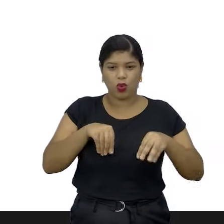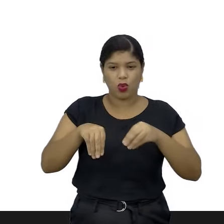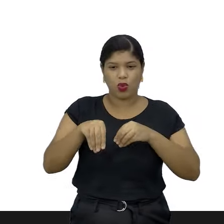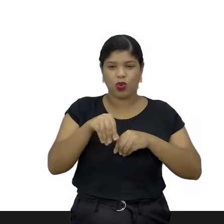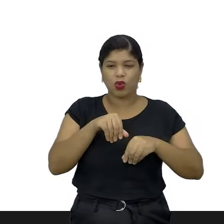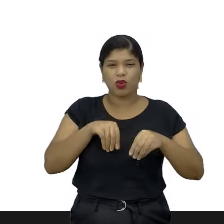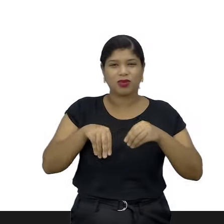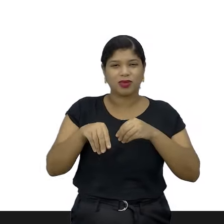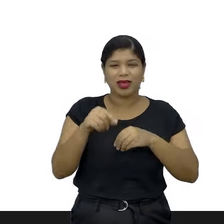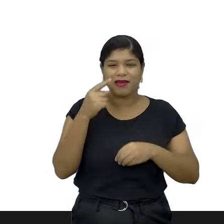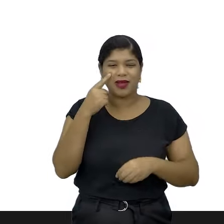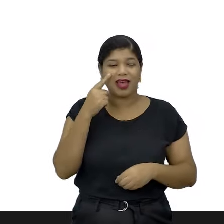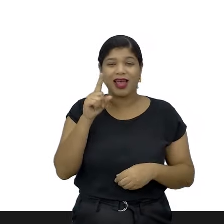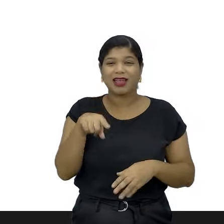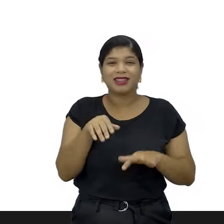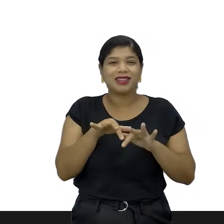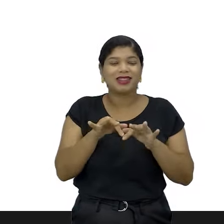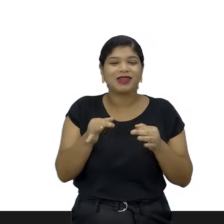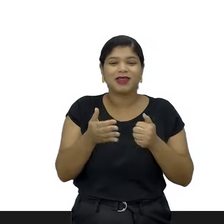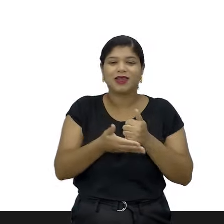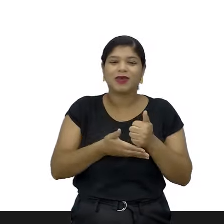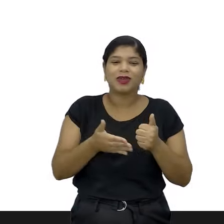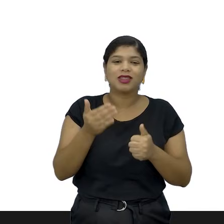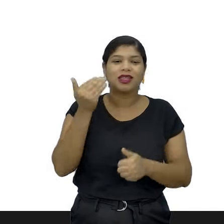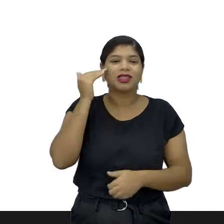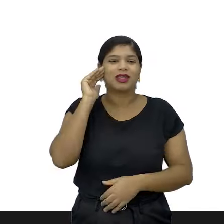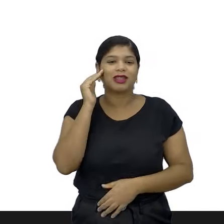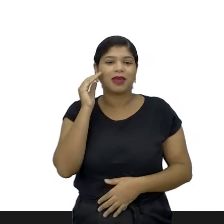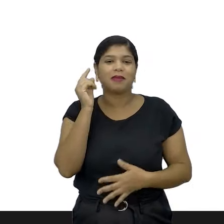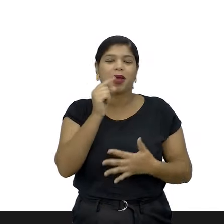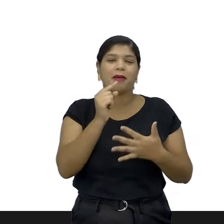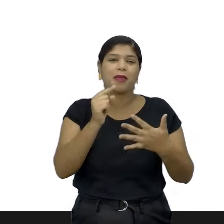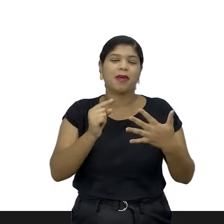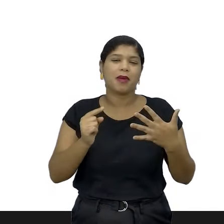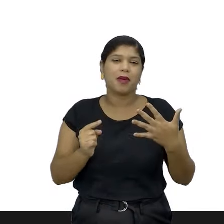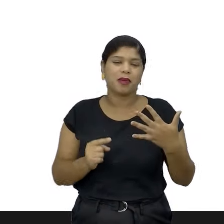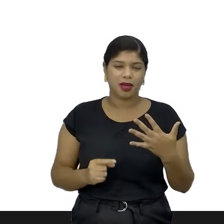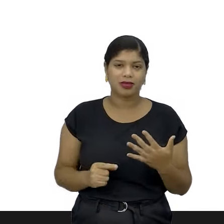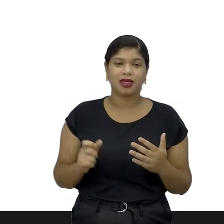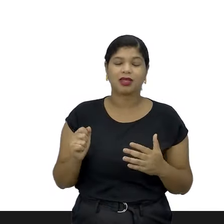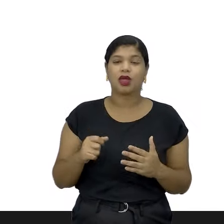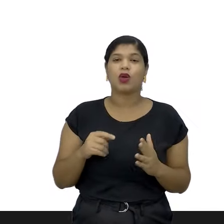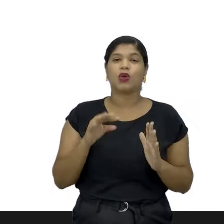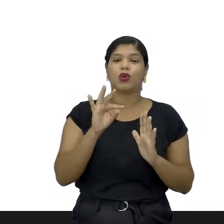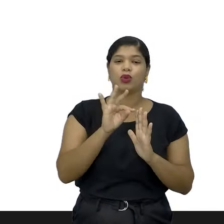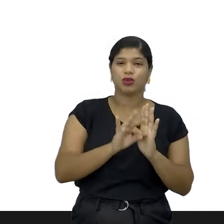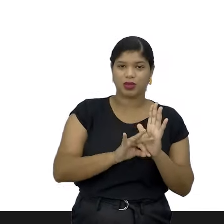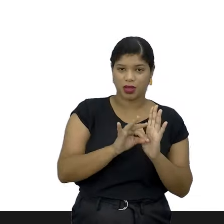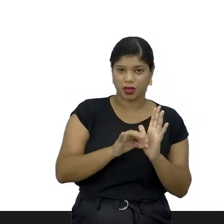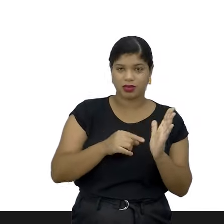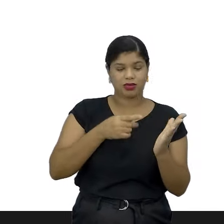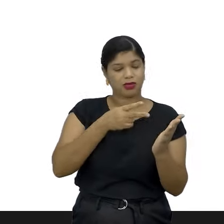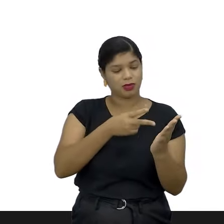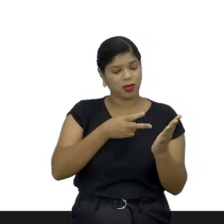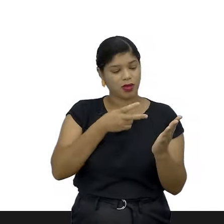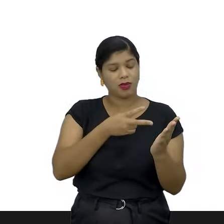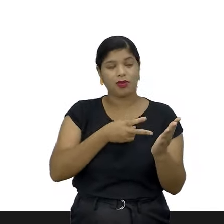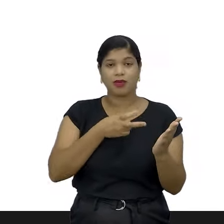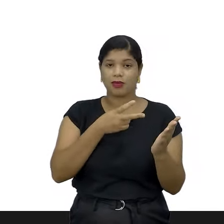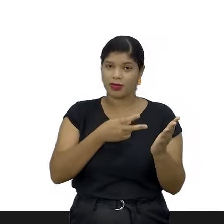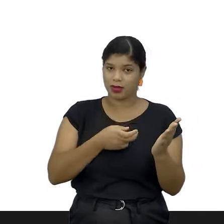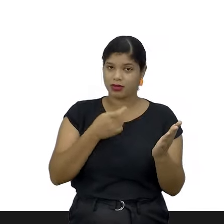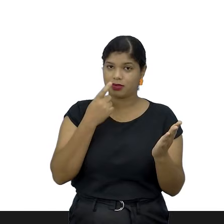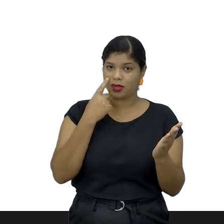simples, né, básica. Então, nesse momento, eles têm a oportunidade de voltar ao texto, de localizar os ingredientes